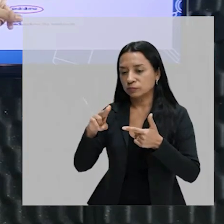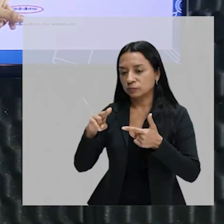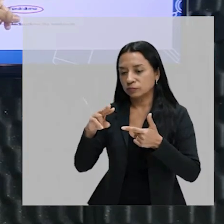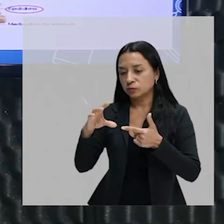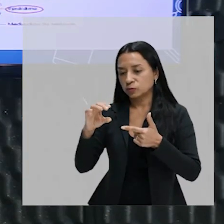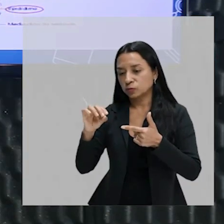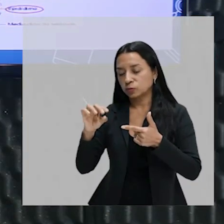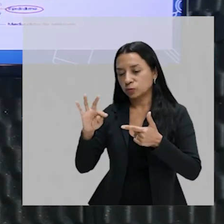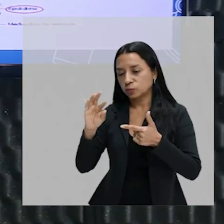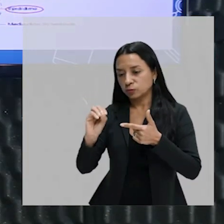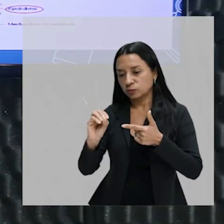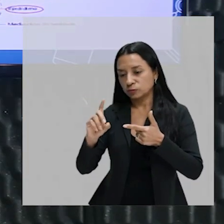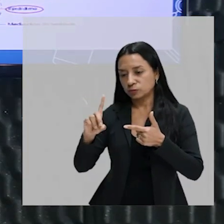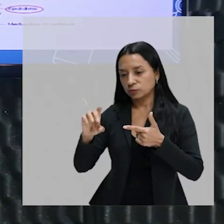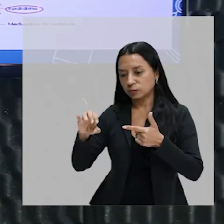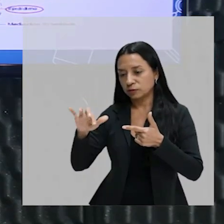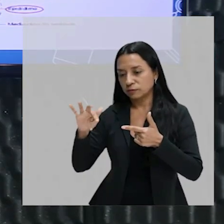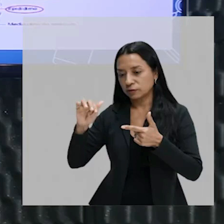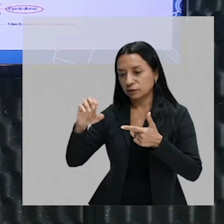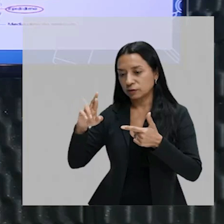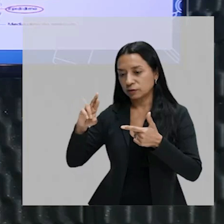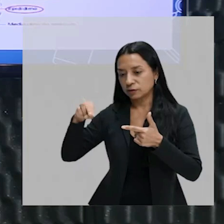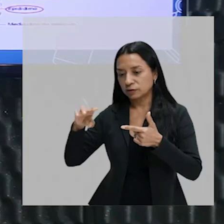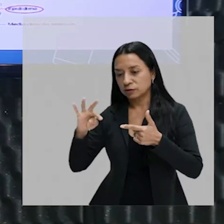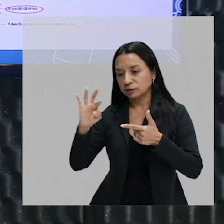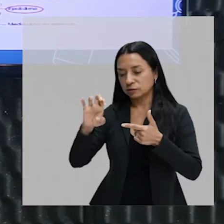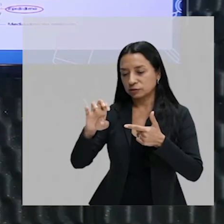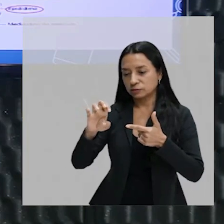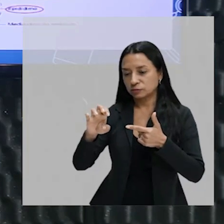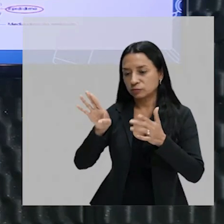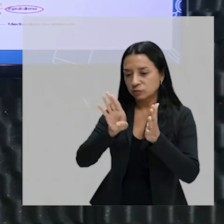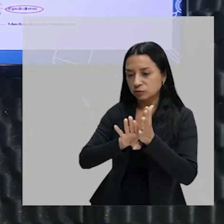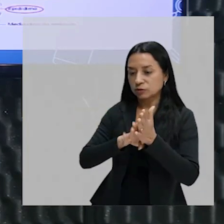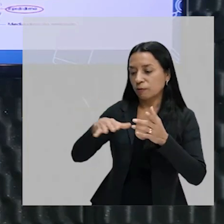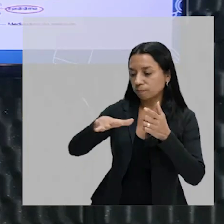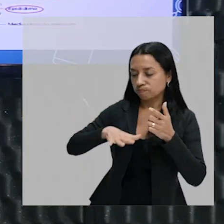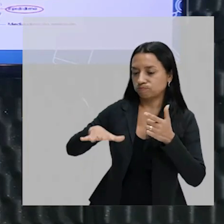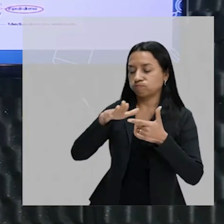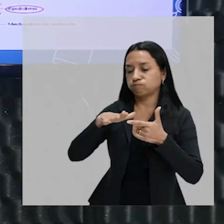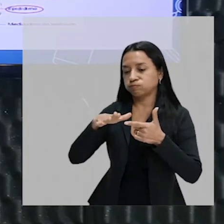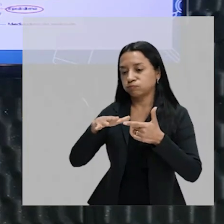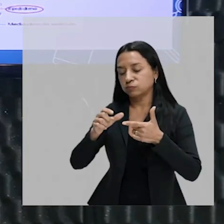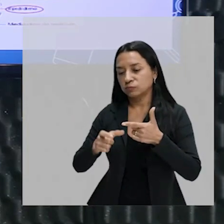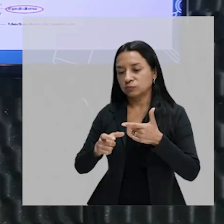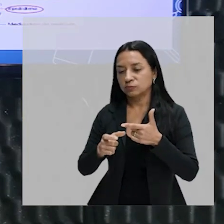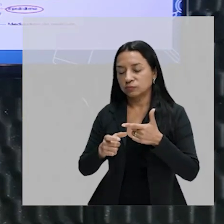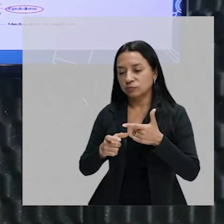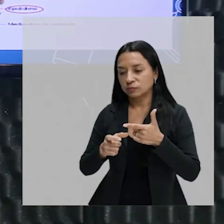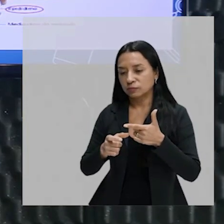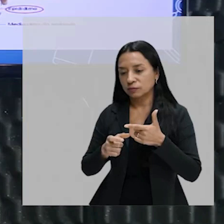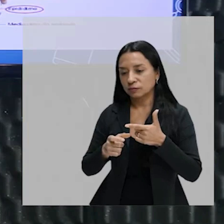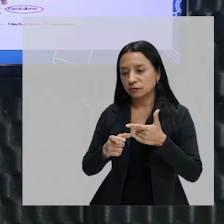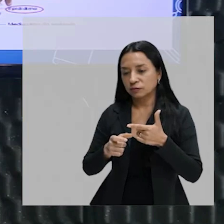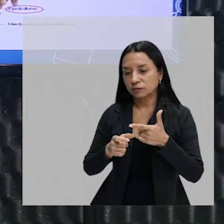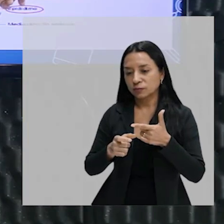diferente do ducto deferente ele vai chegar aqui ó nessa região onde ele vai encontrar os